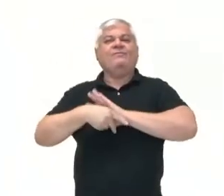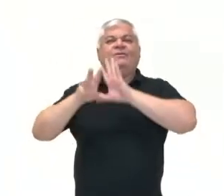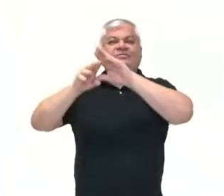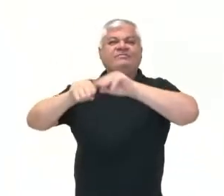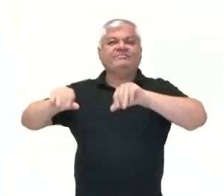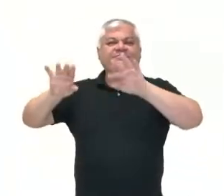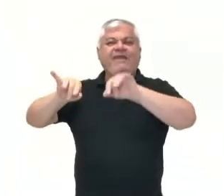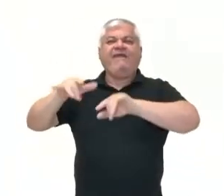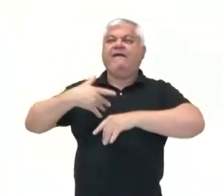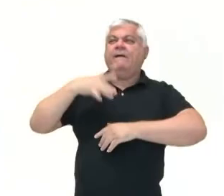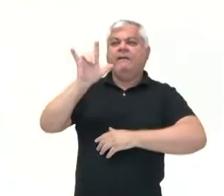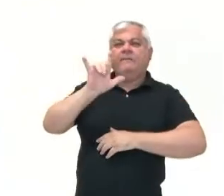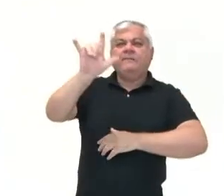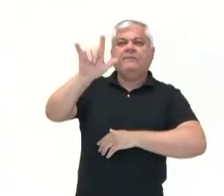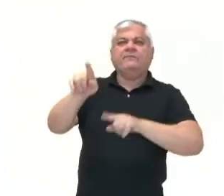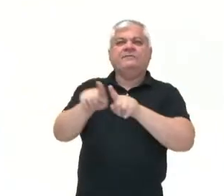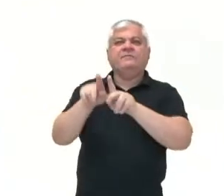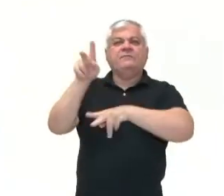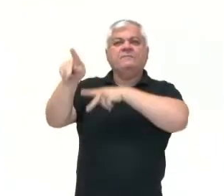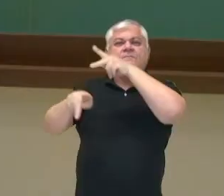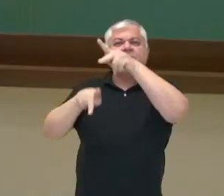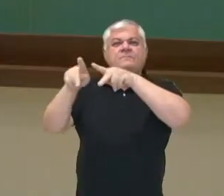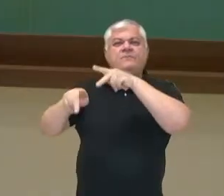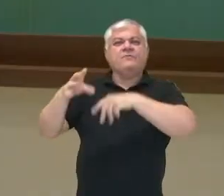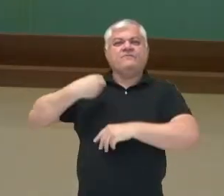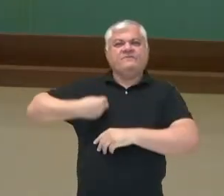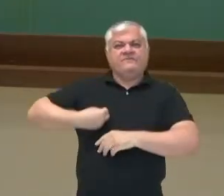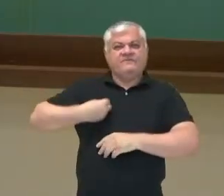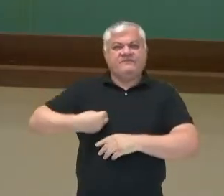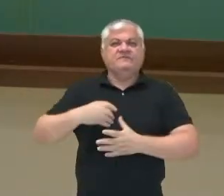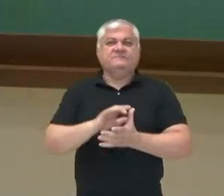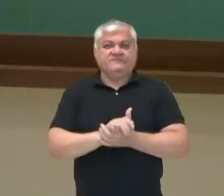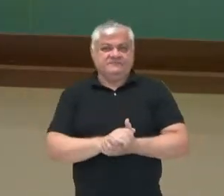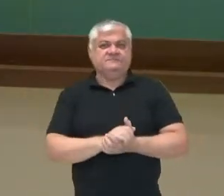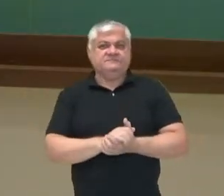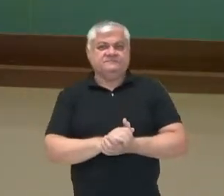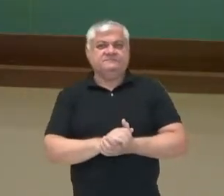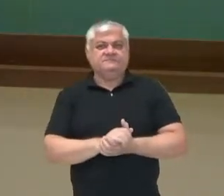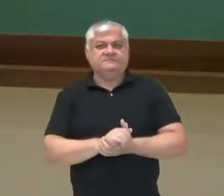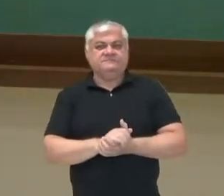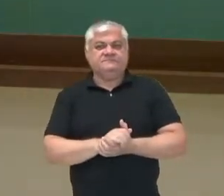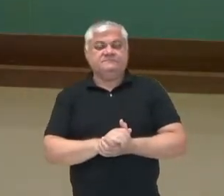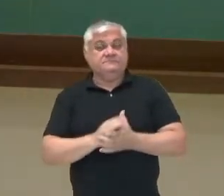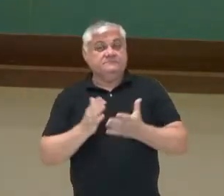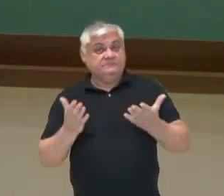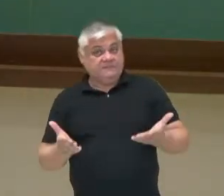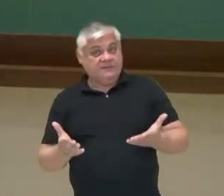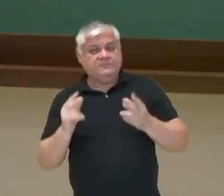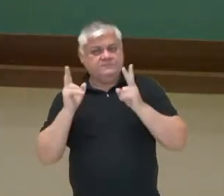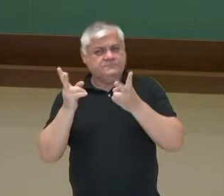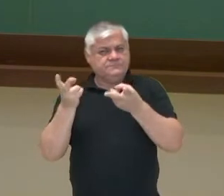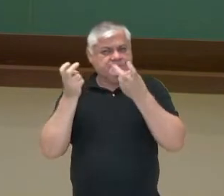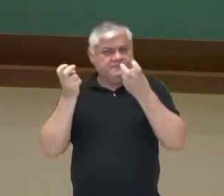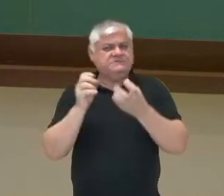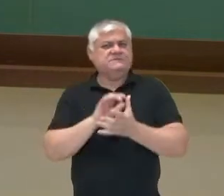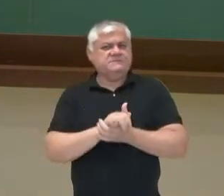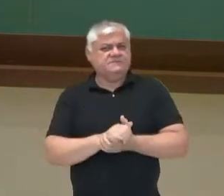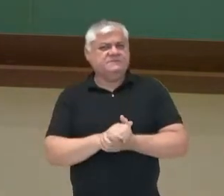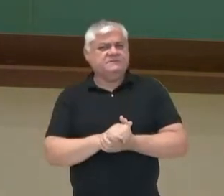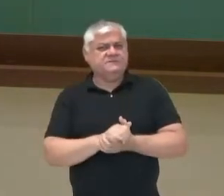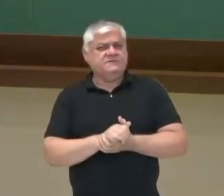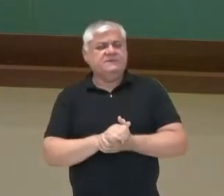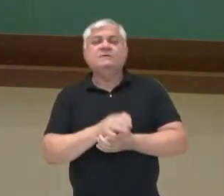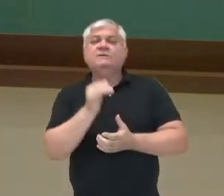amor por ela e do povo que nela habita, certo? Então percebam isso, né?